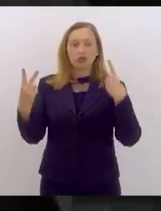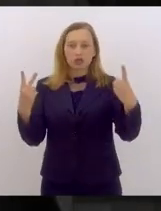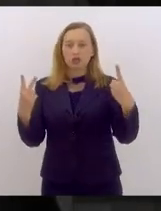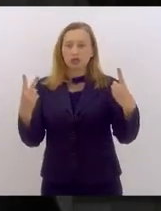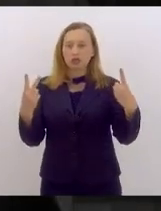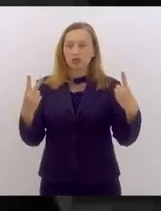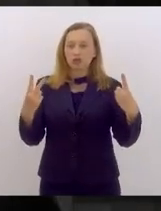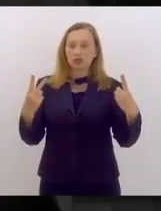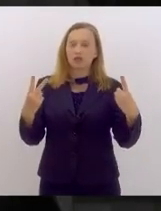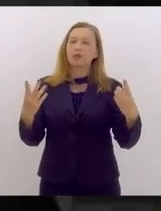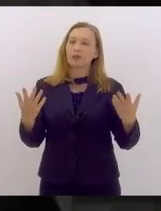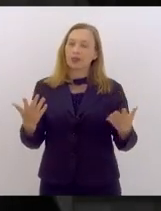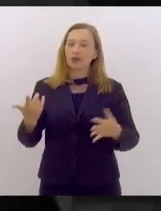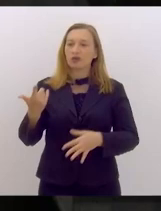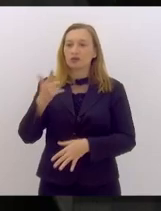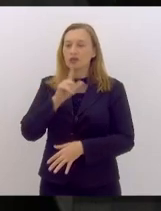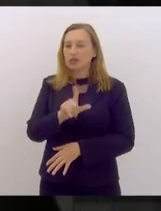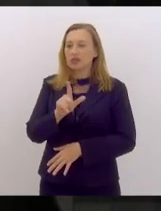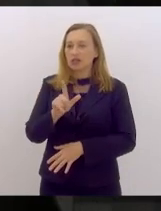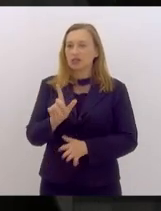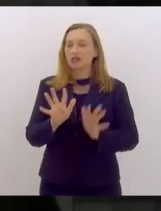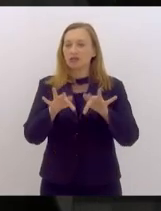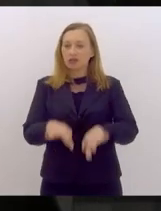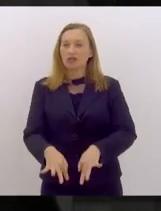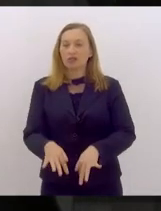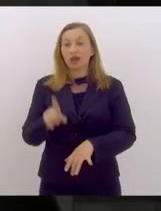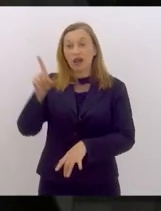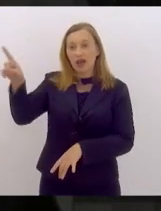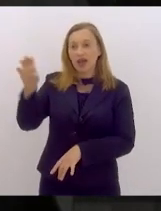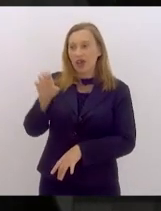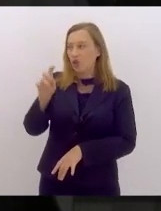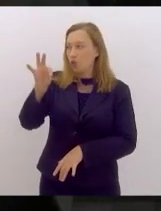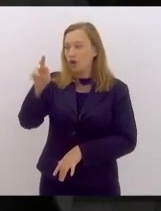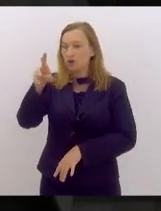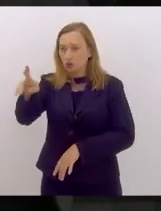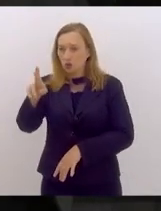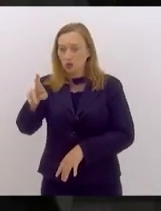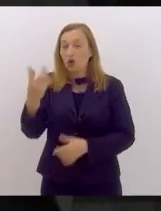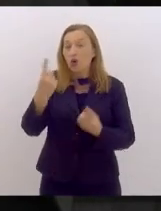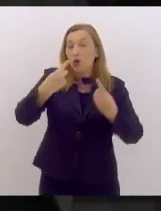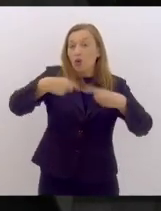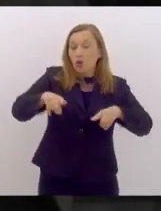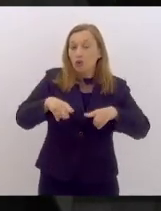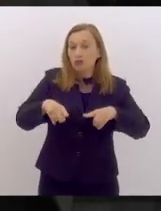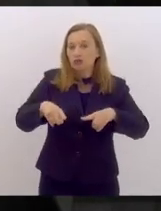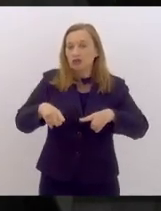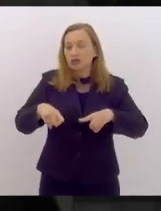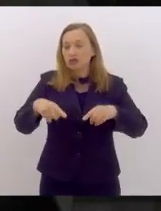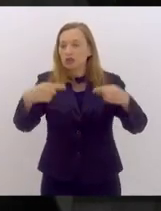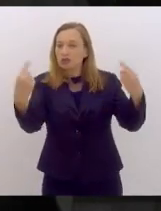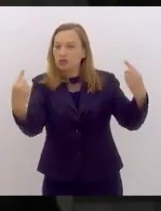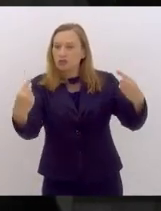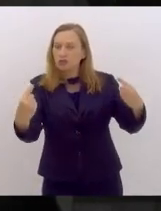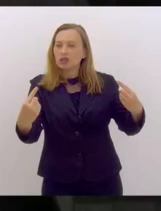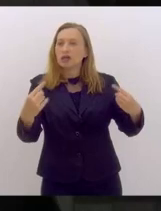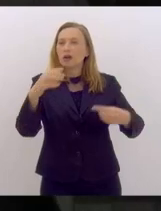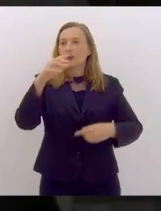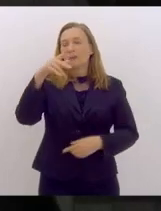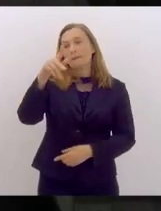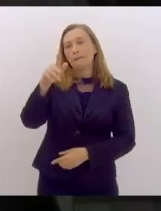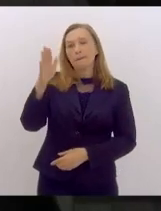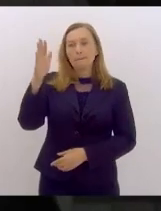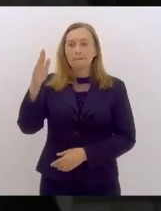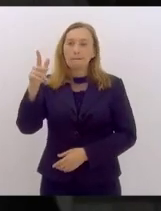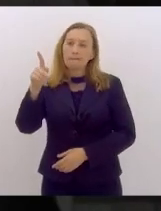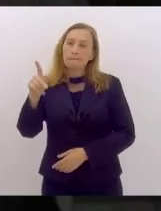para as finais que será no Equador hoje contra o Atlético Paranaense